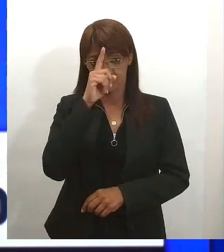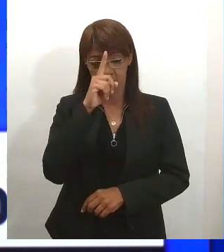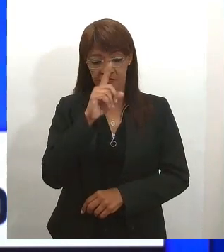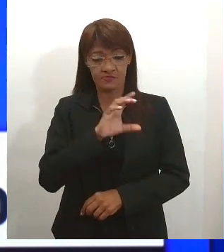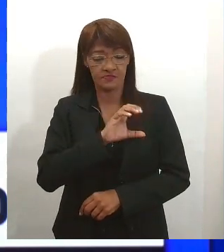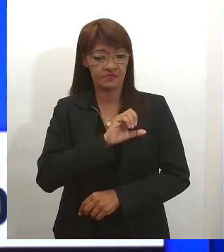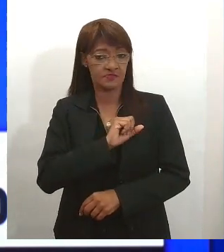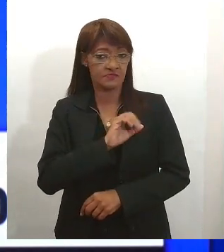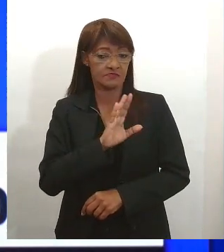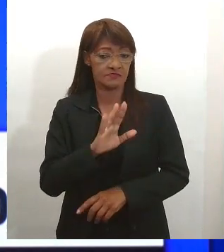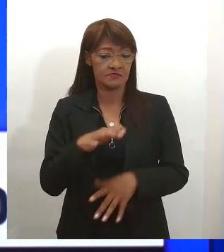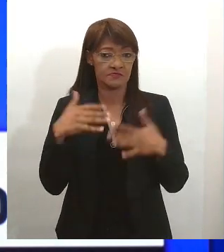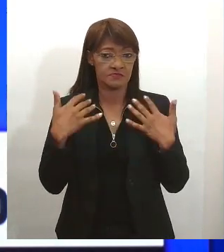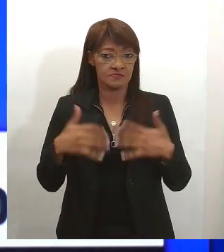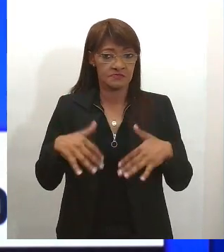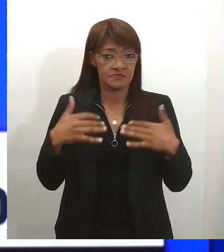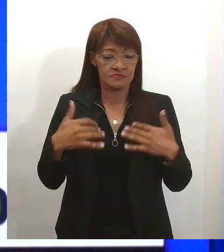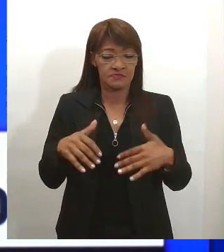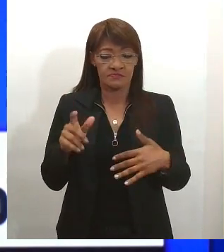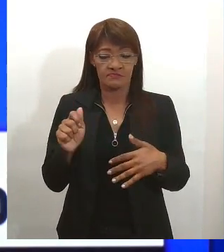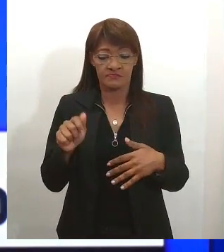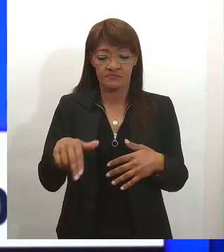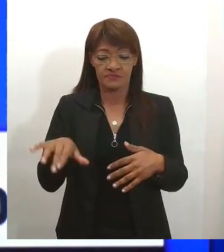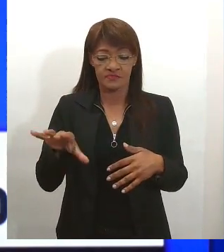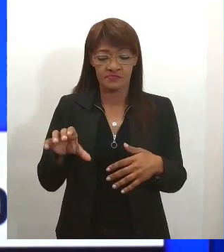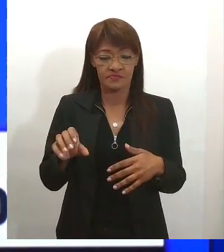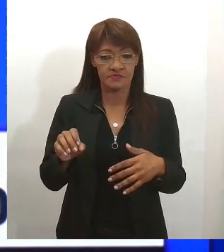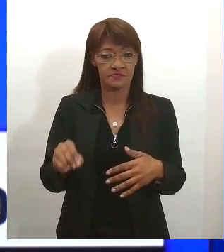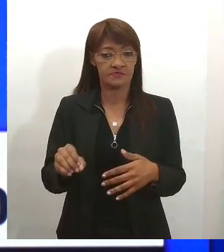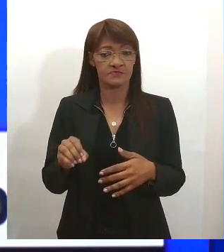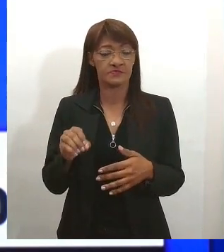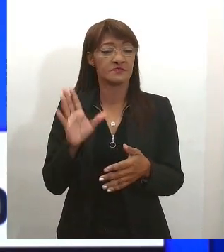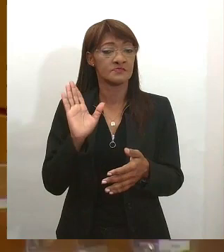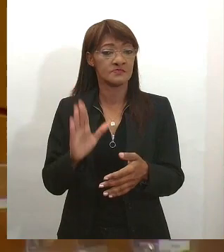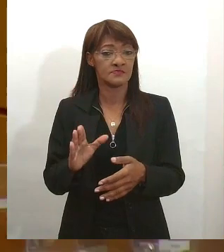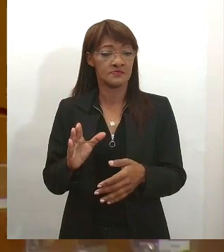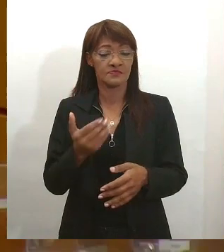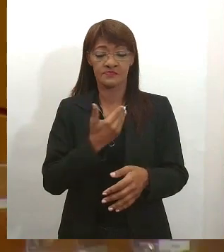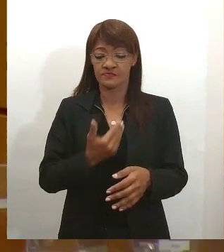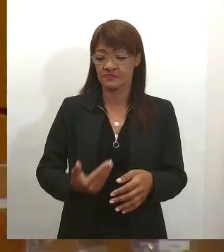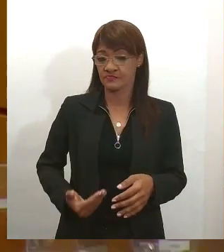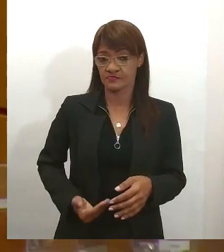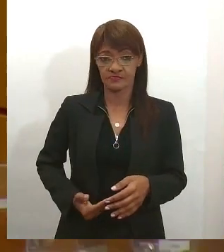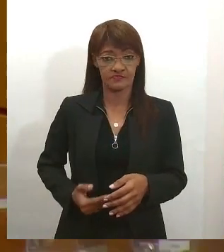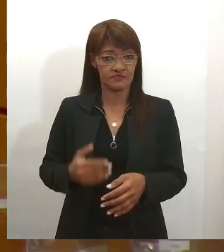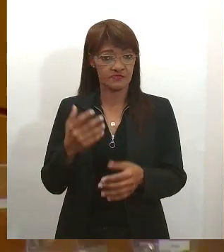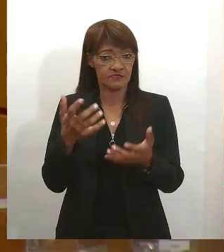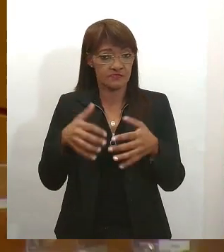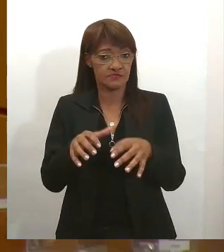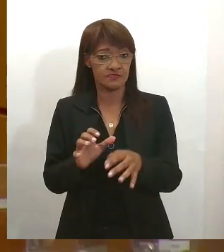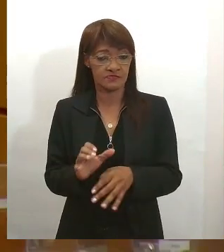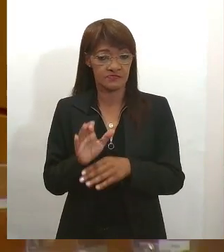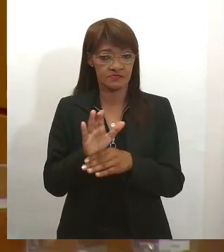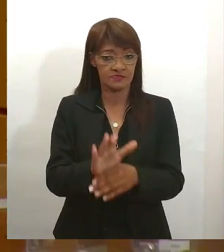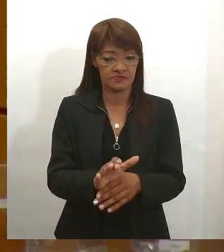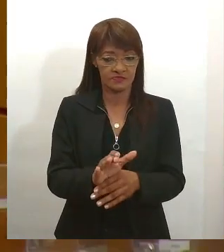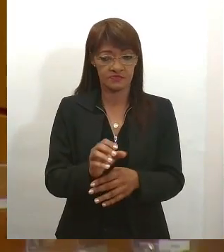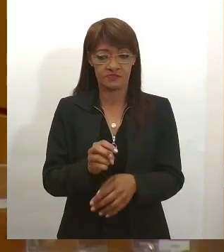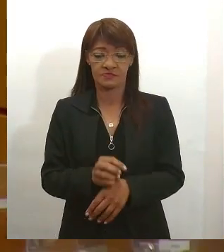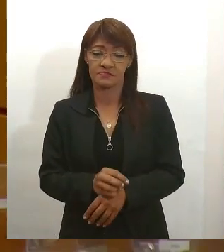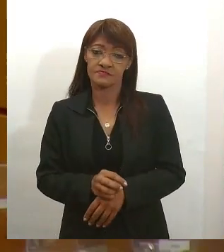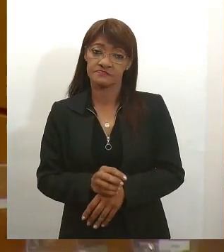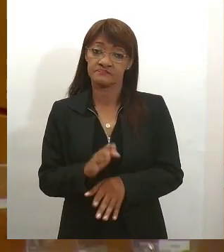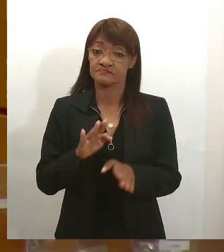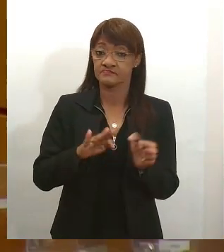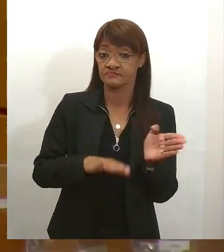falta de investimento do governo do estado para o Hospital de Amor de Lagarto. Talvez, né, por falta